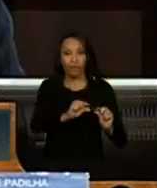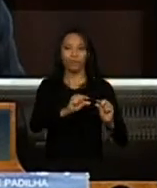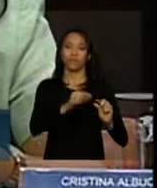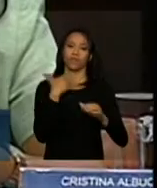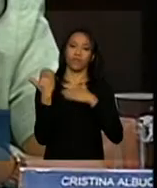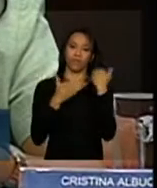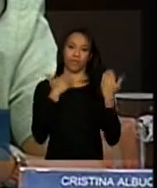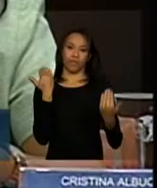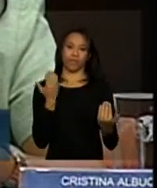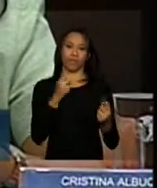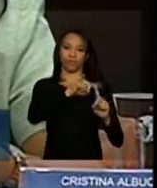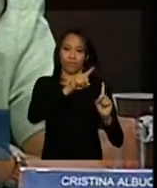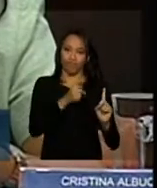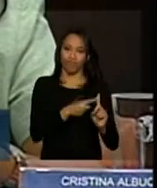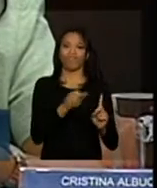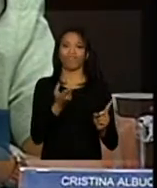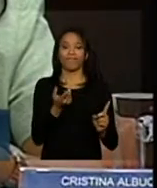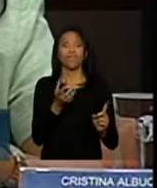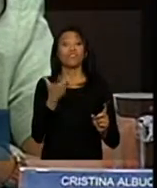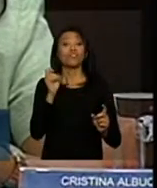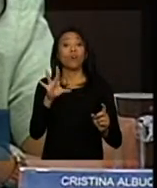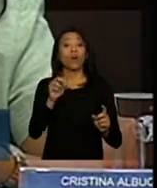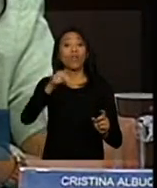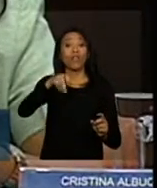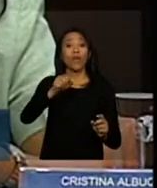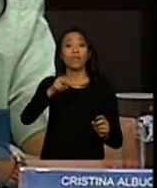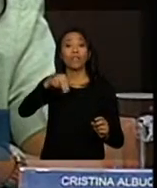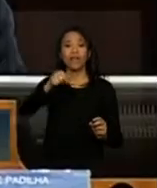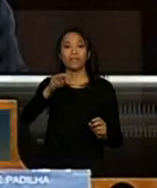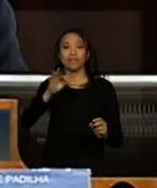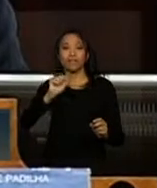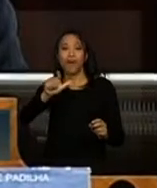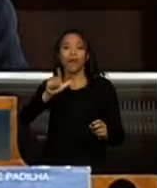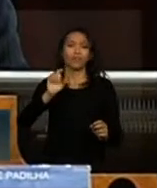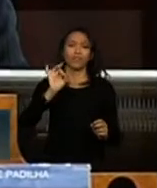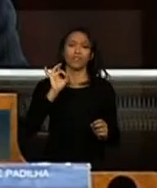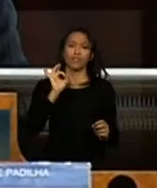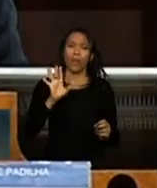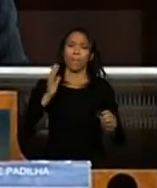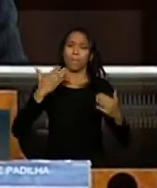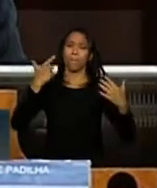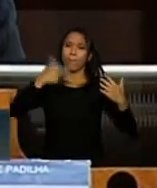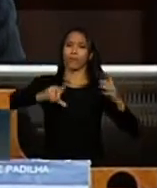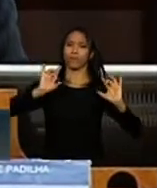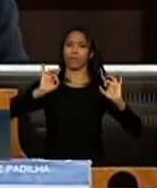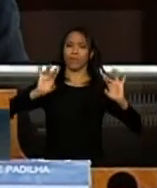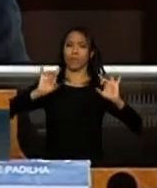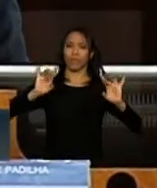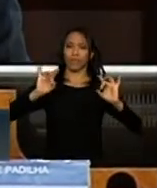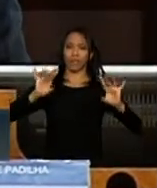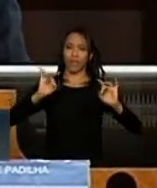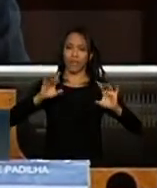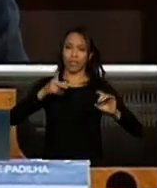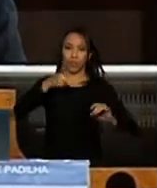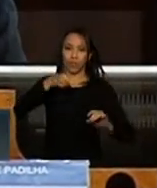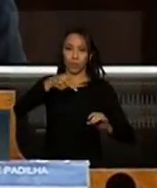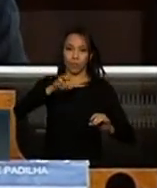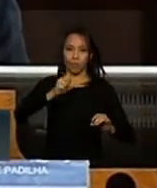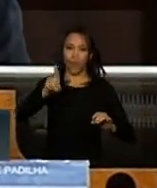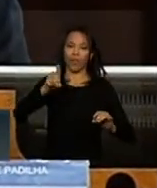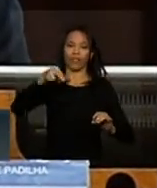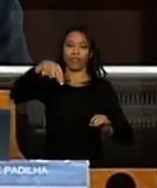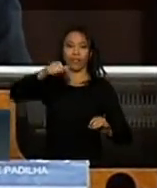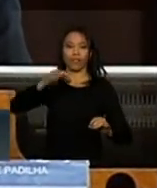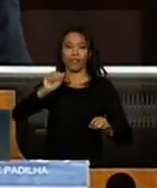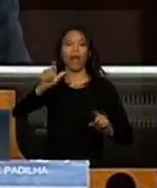neonatal. E só se reduz a mortalidade neonatal se tiver mais qualidade no pré-natal, na assistência